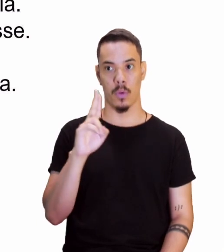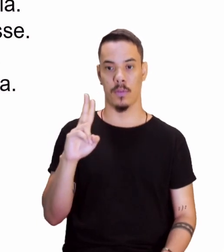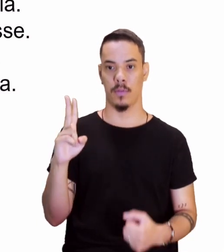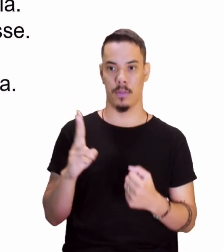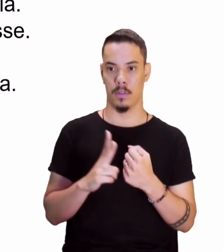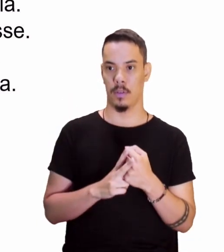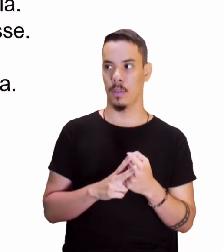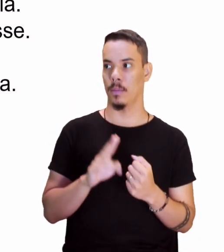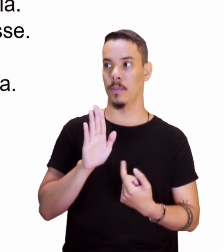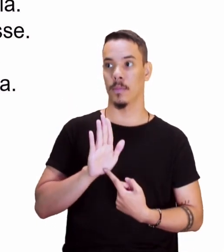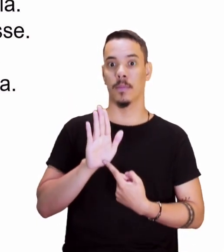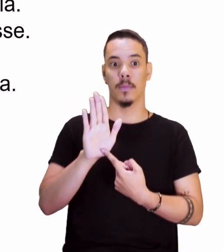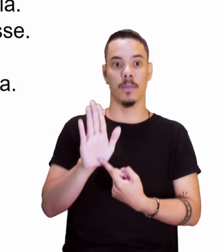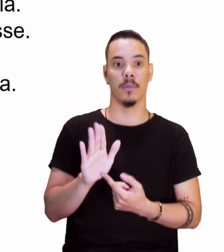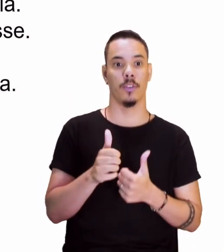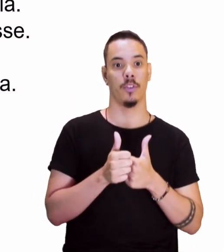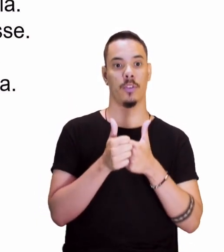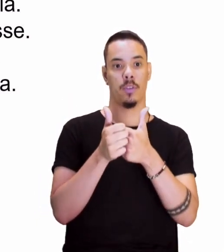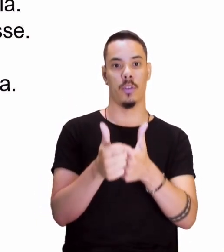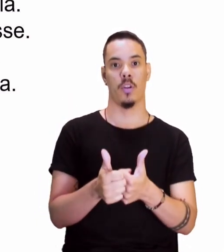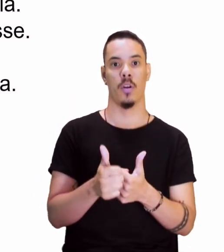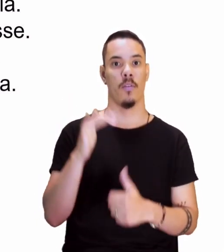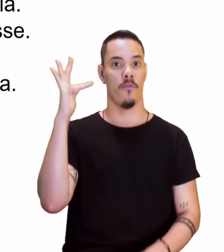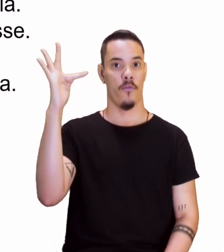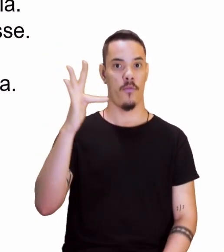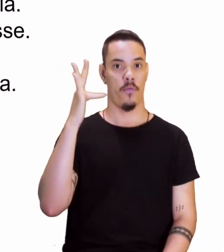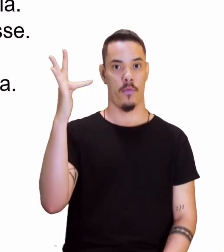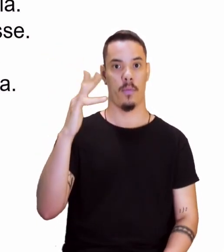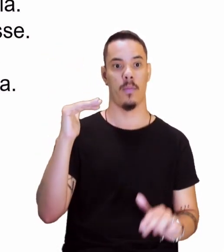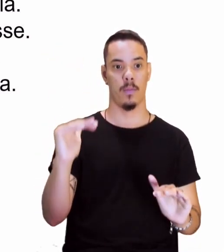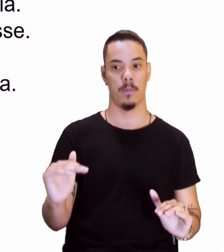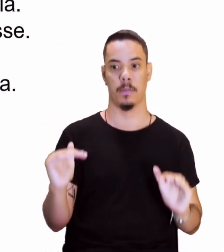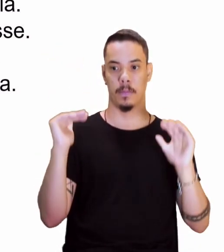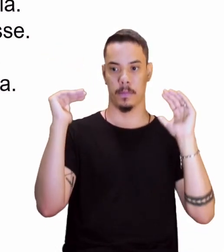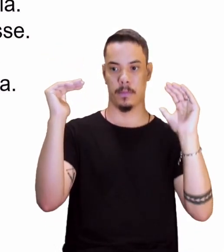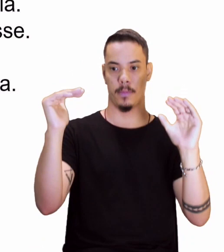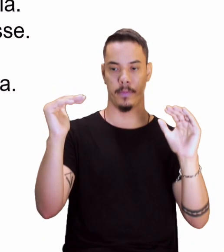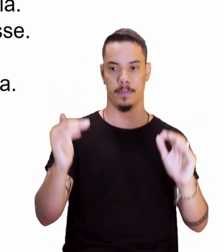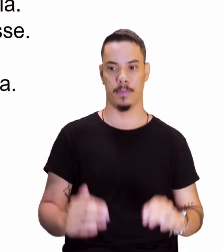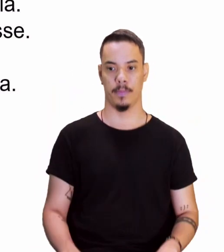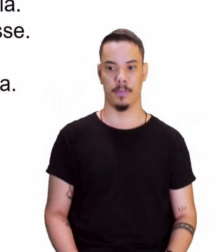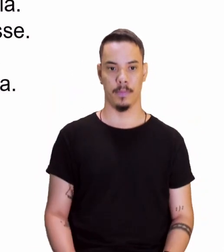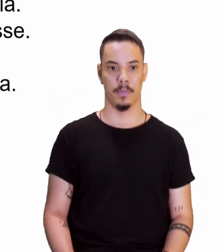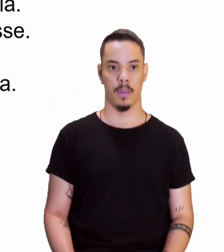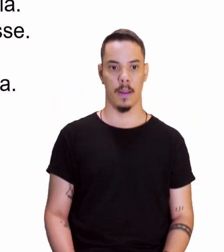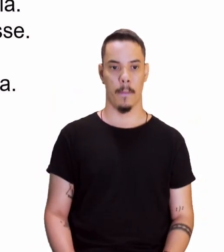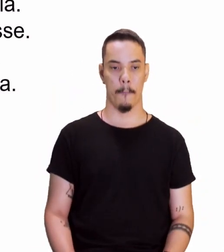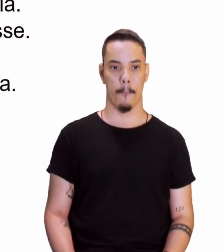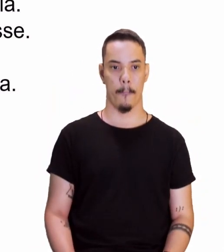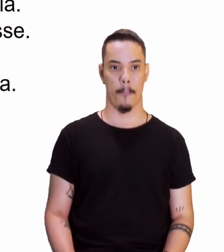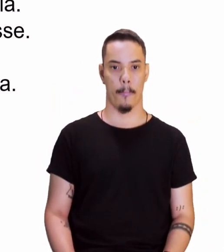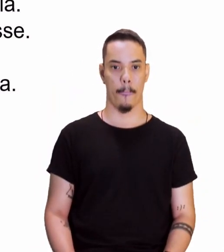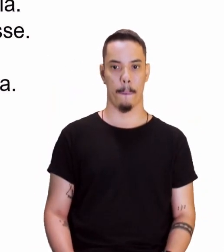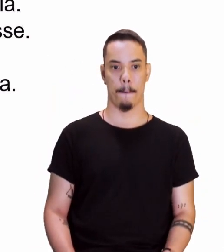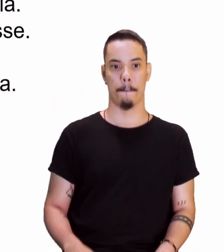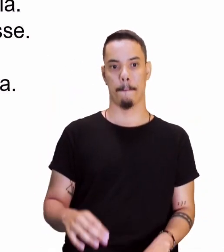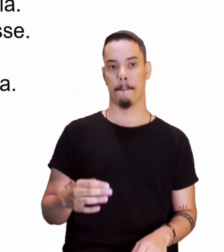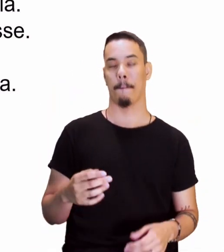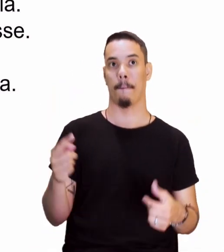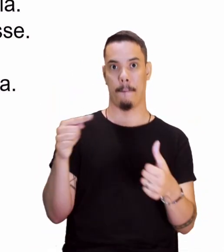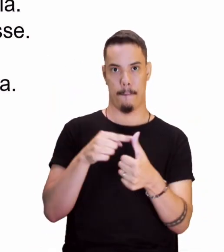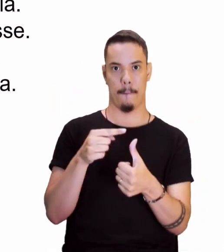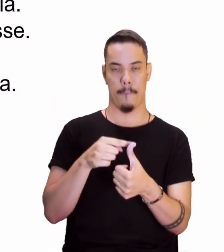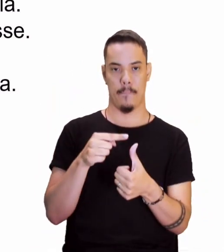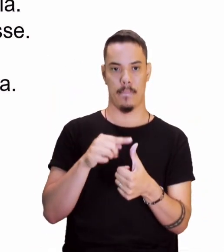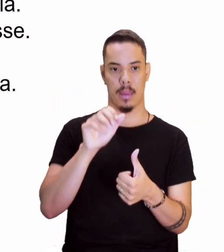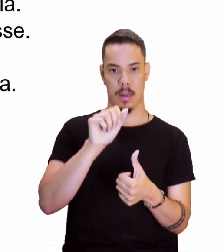verbal se apresenta de acordo com a norma culta. Ó, letra A. Nunca